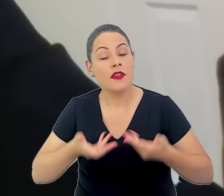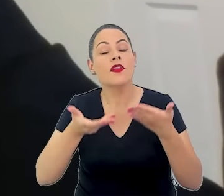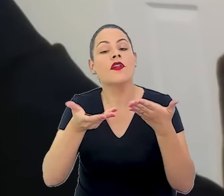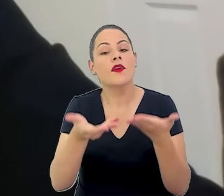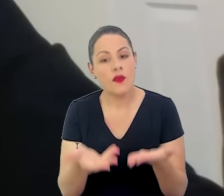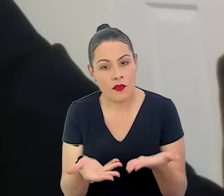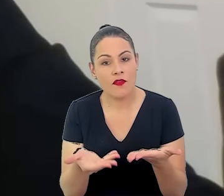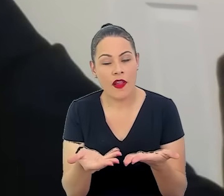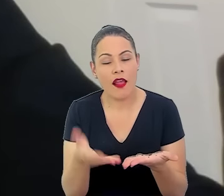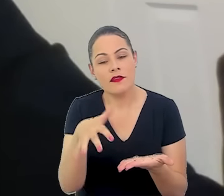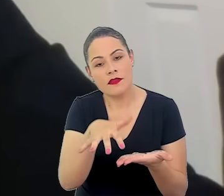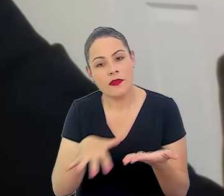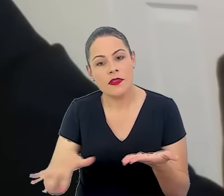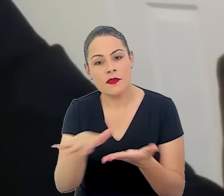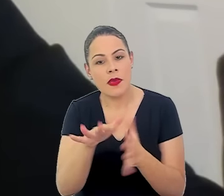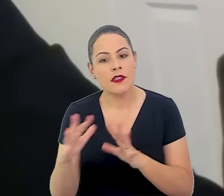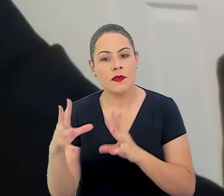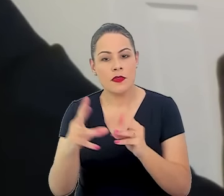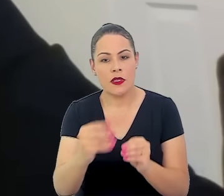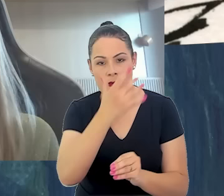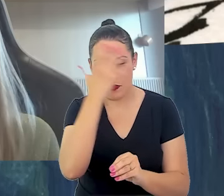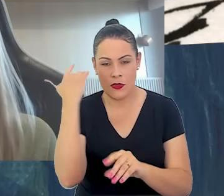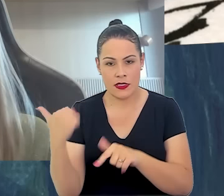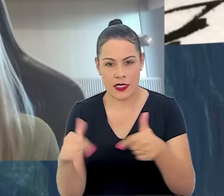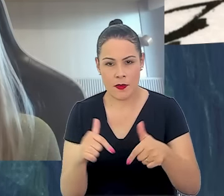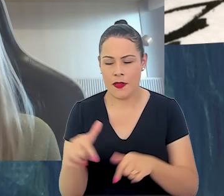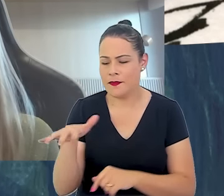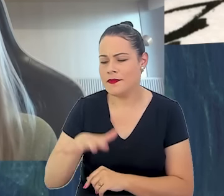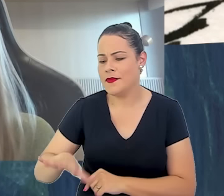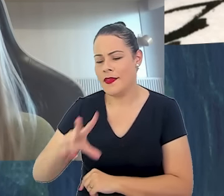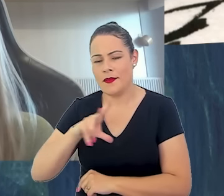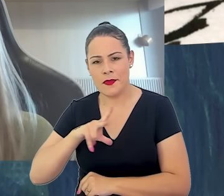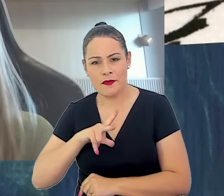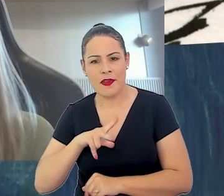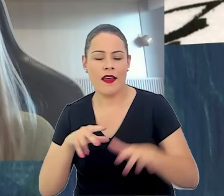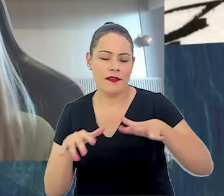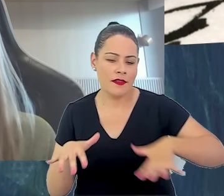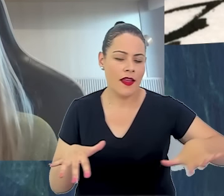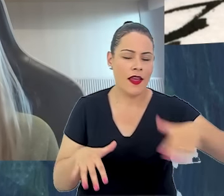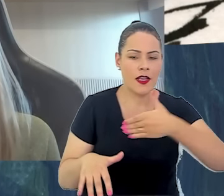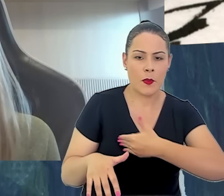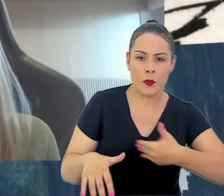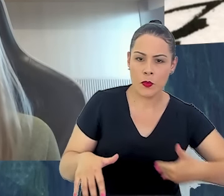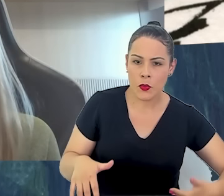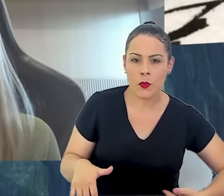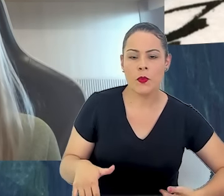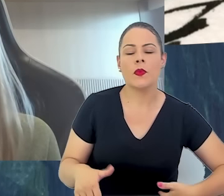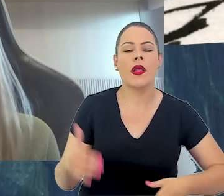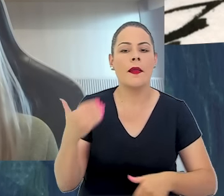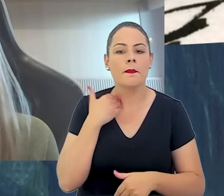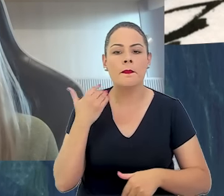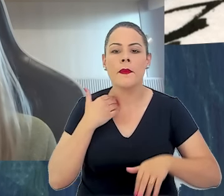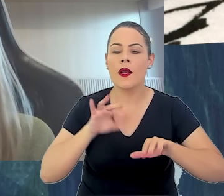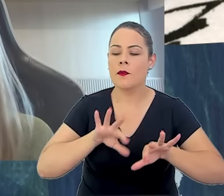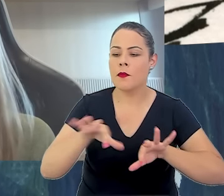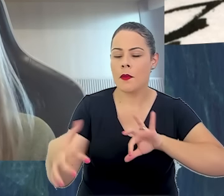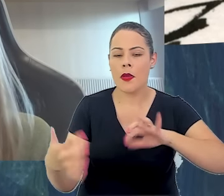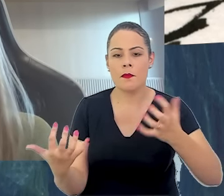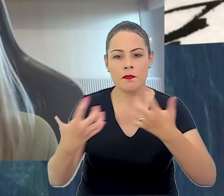oferecem espaço para todos, né? Setor privado, setor público,